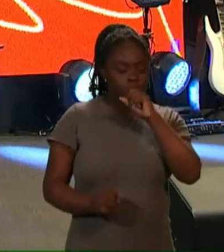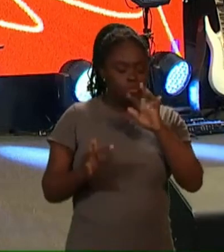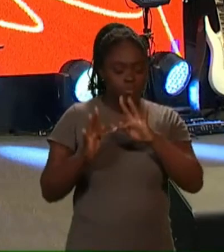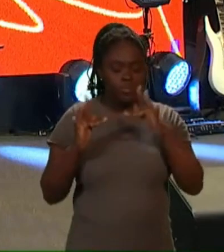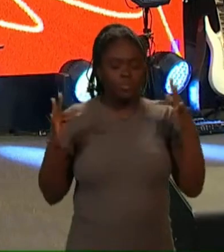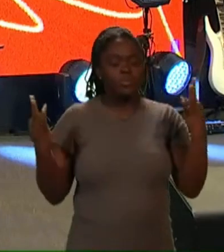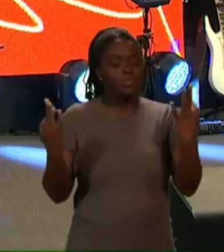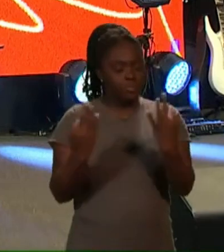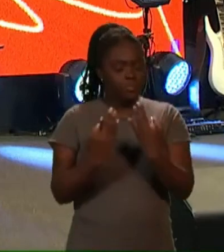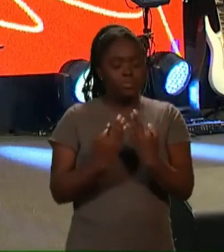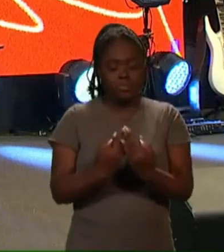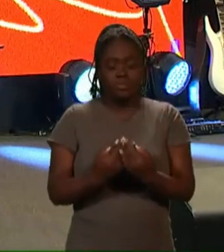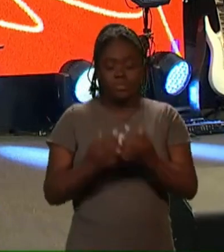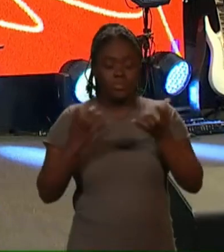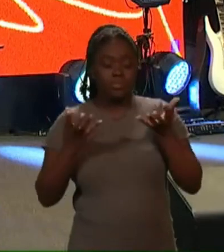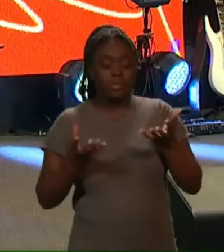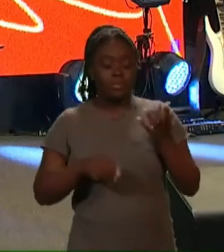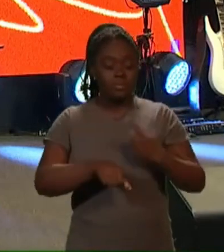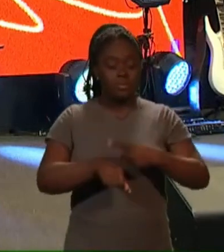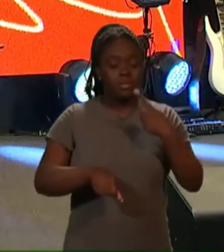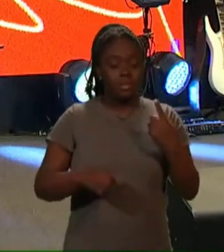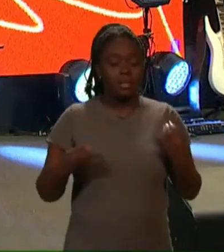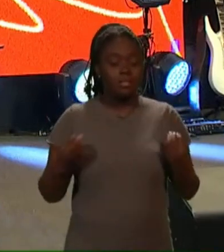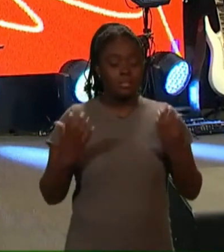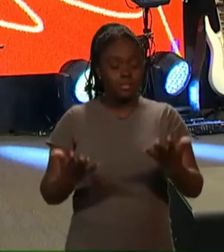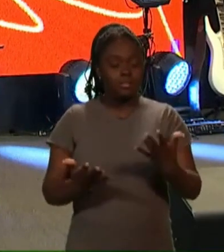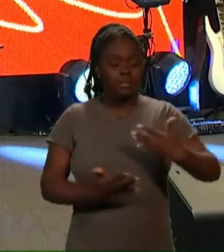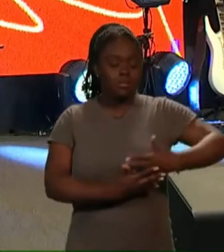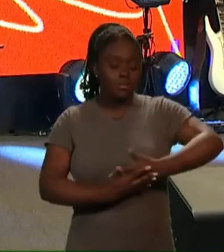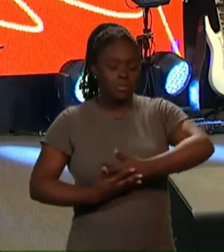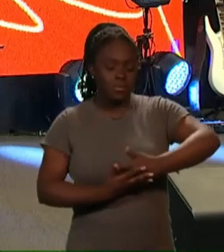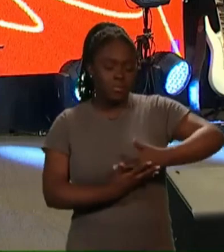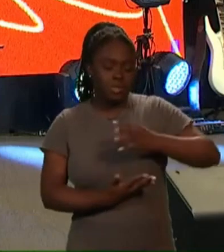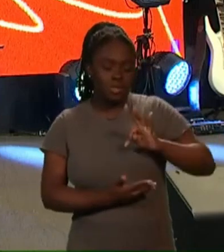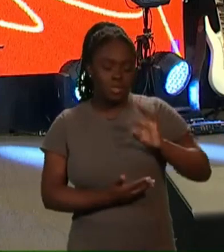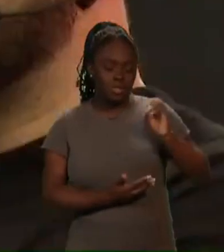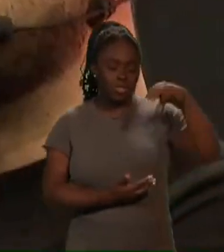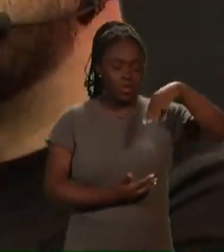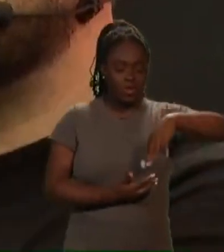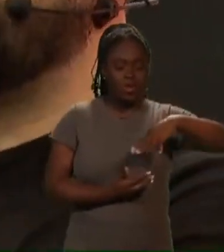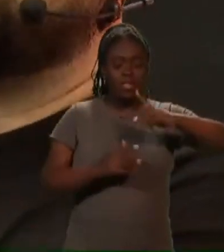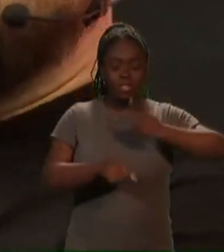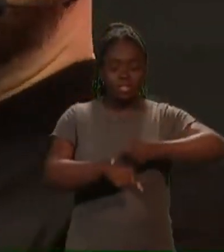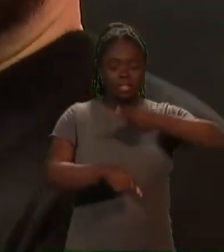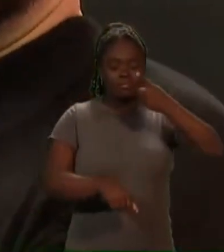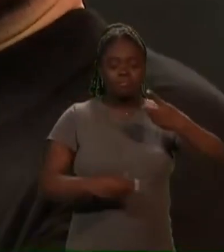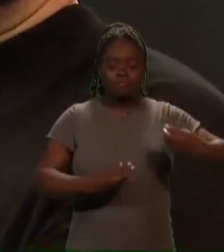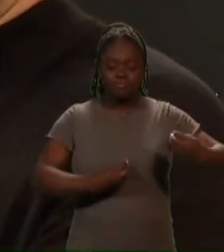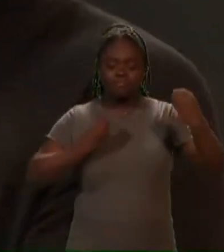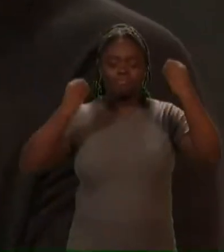família. E queremos colocar nessa hora o Dom ao Senhor. Consagramos ele, Senhor, nesse